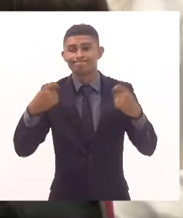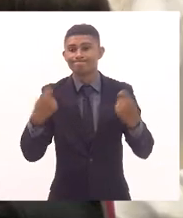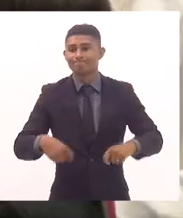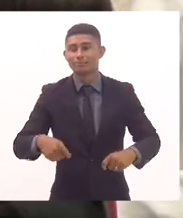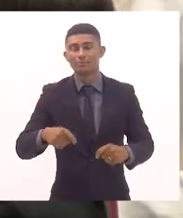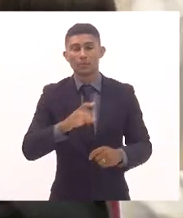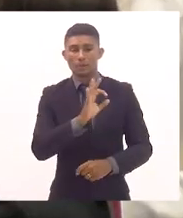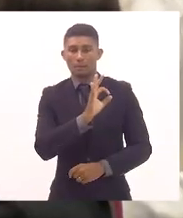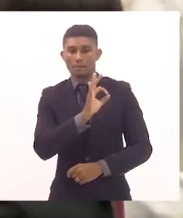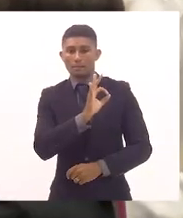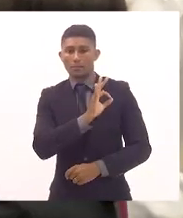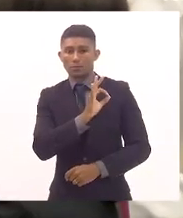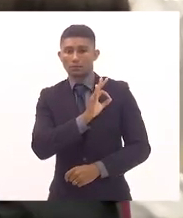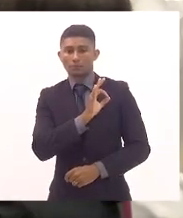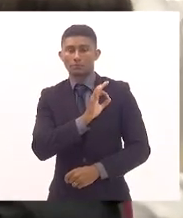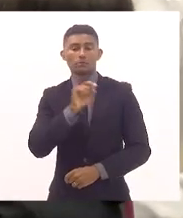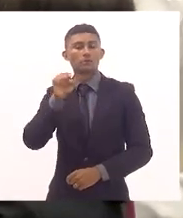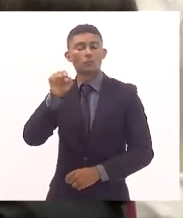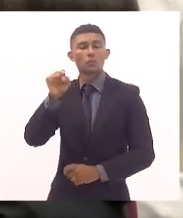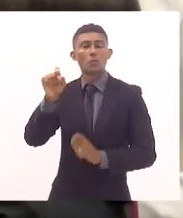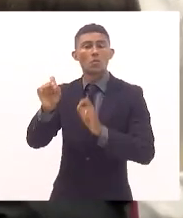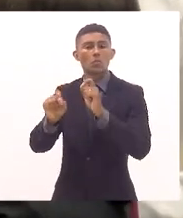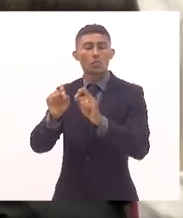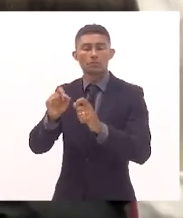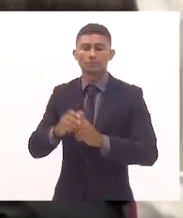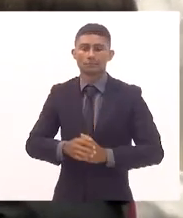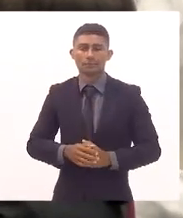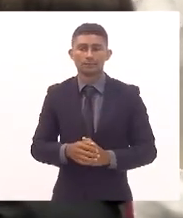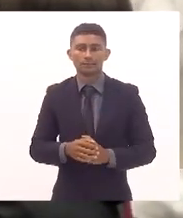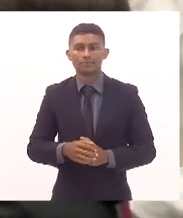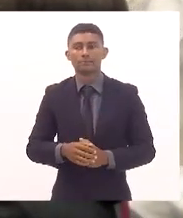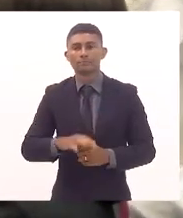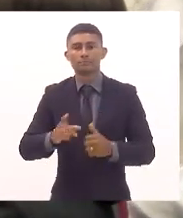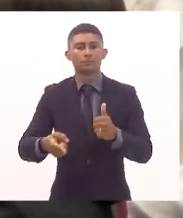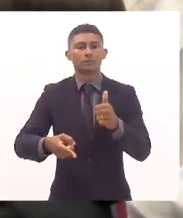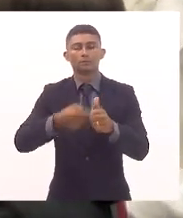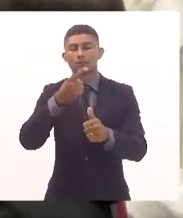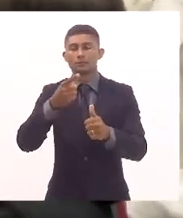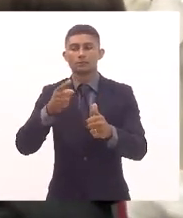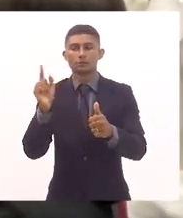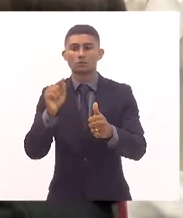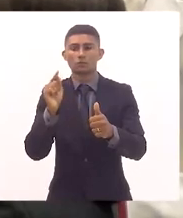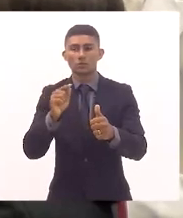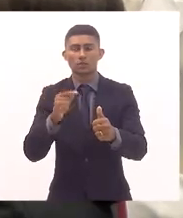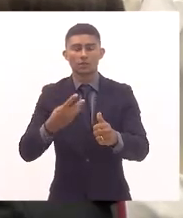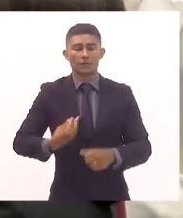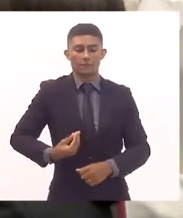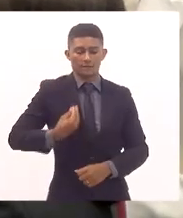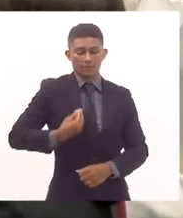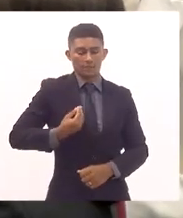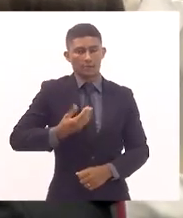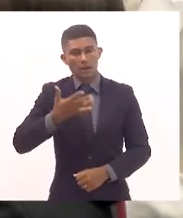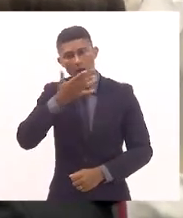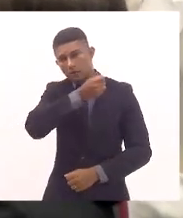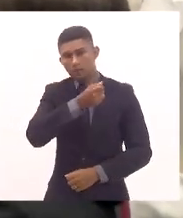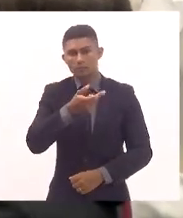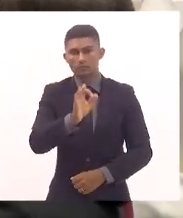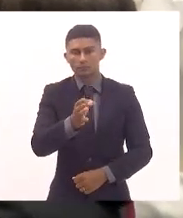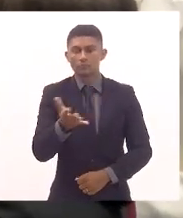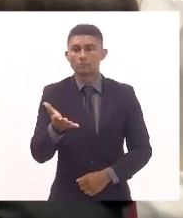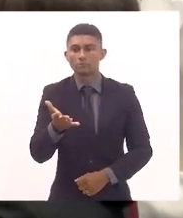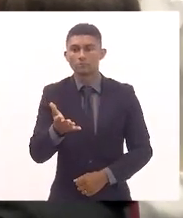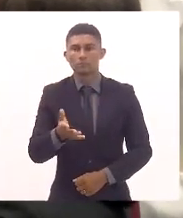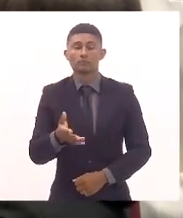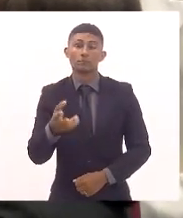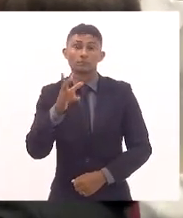nossa polícia uma perspectiva que é de, em primeiro lugar, salvar vidas. É claro que se